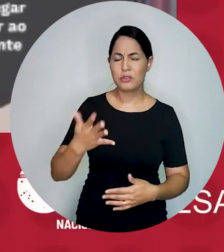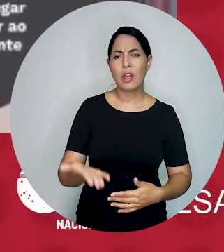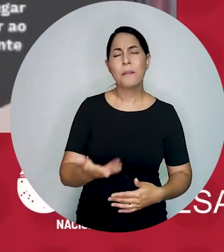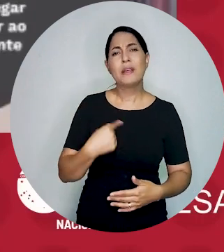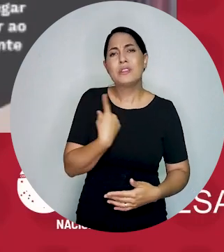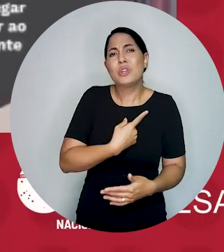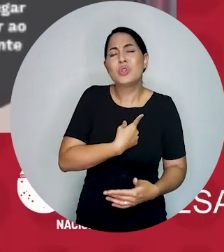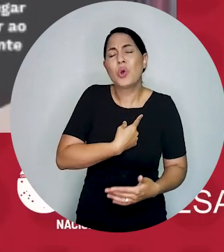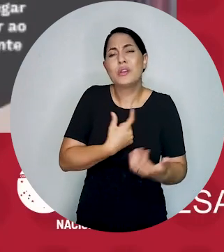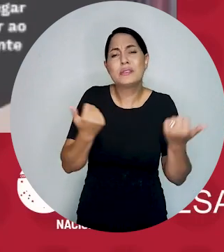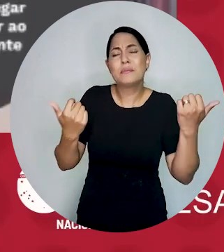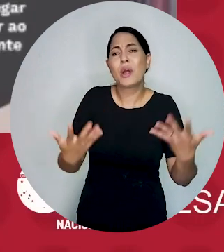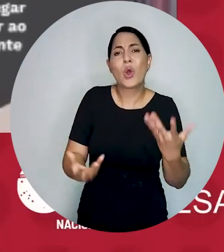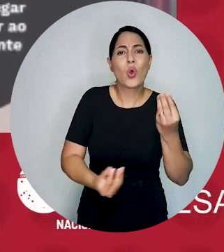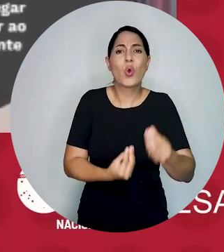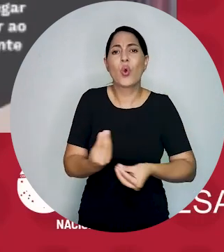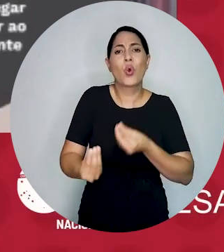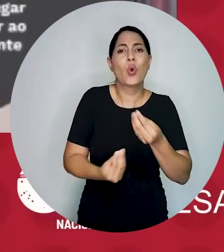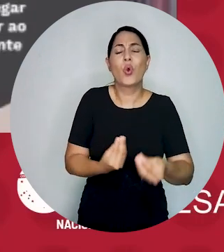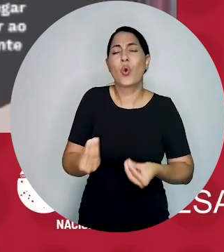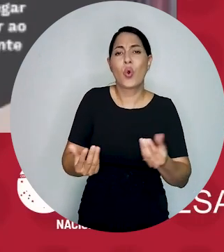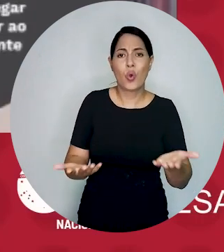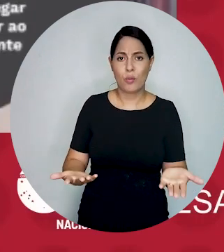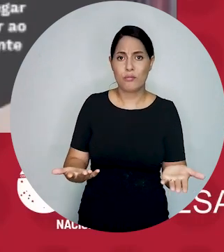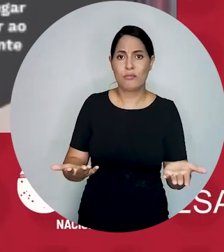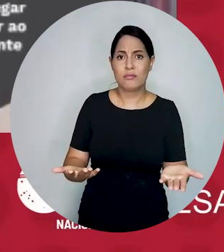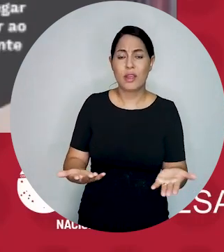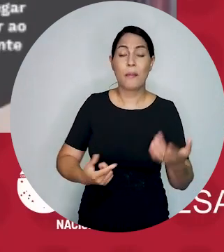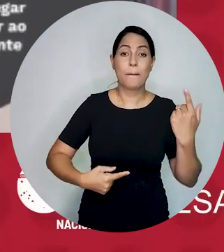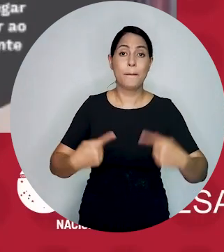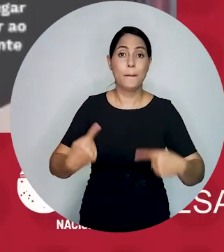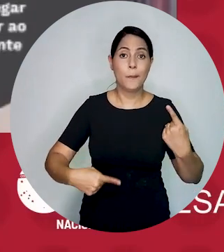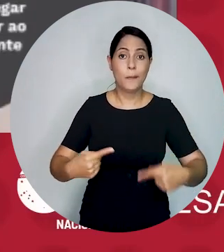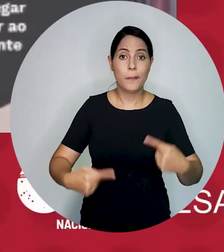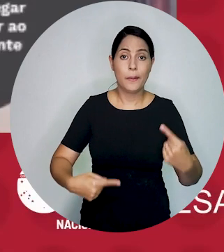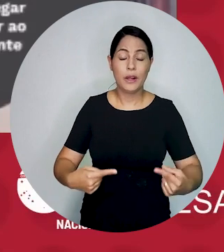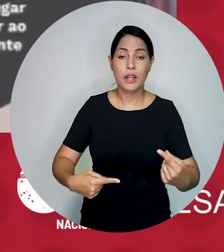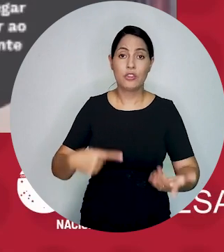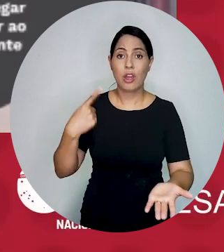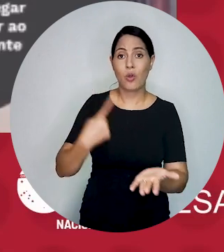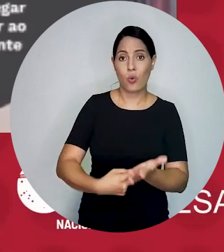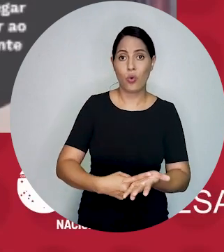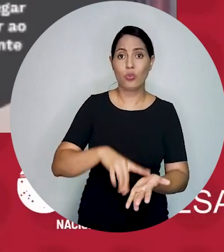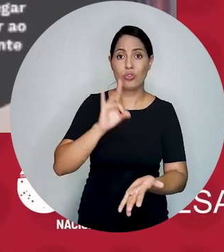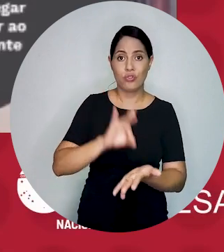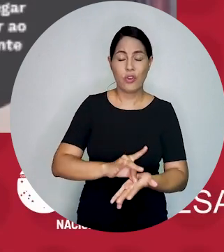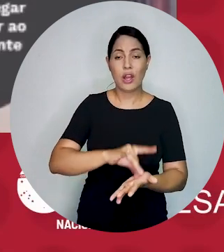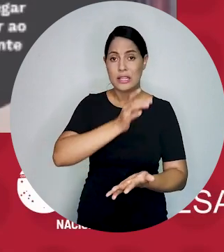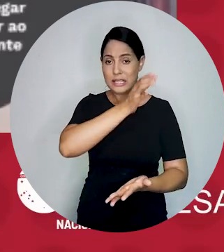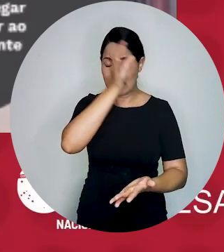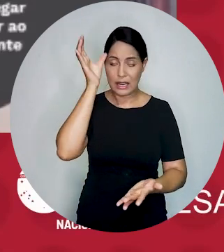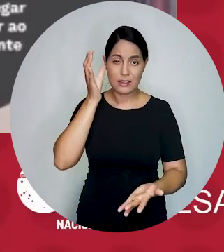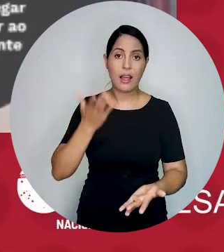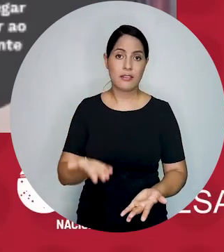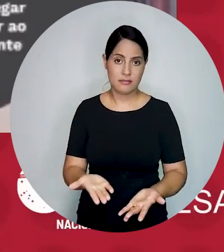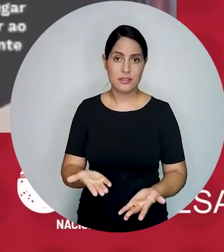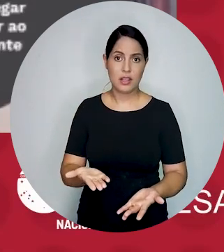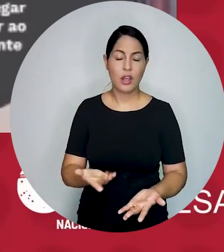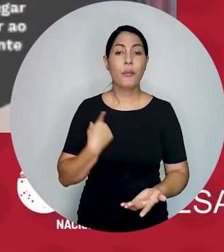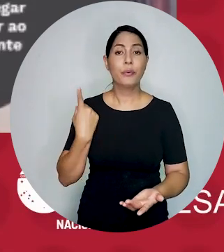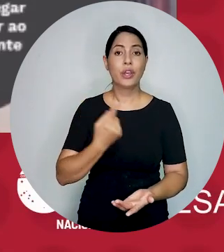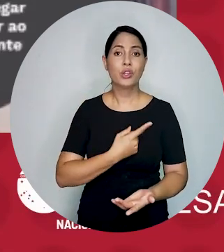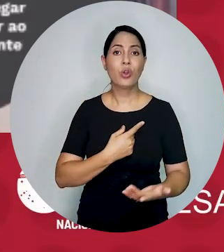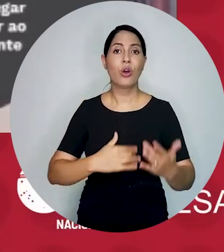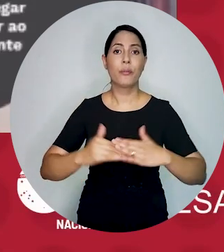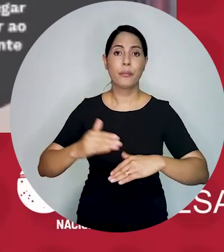disso mais à frente, inclusive para que a gente extraia um ticket médio para se fazer e estabelecer uma política de acordos para as nossas